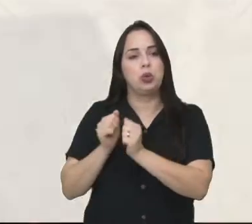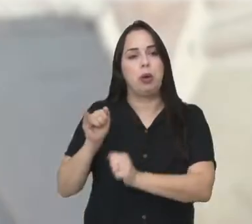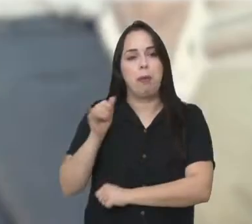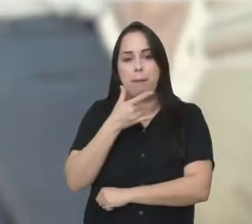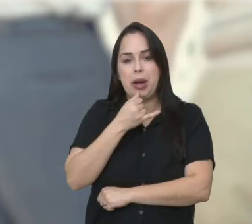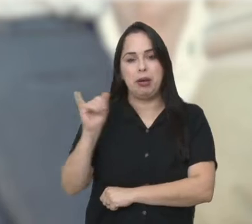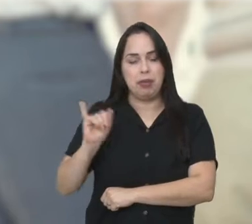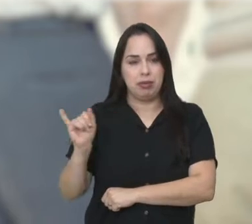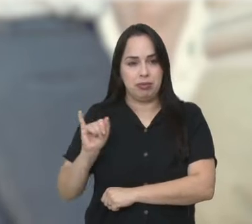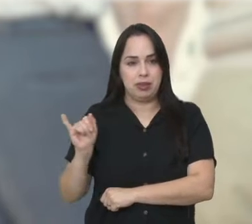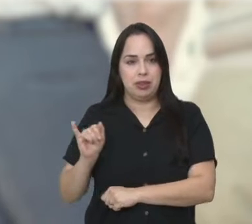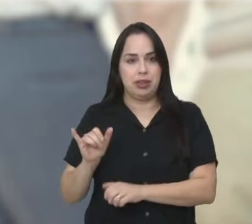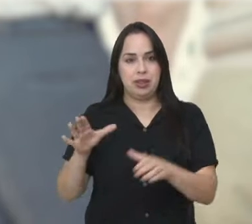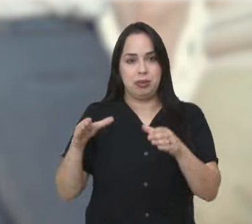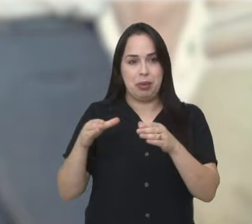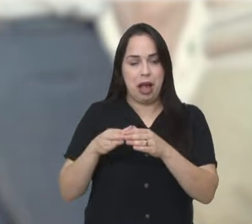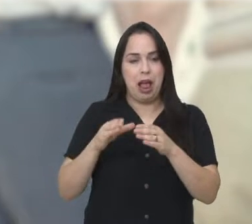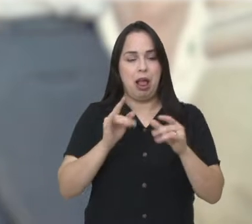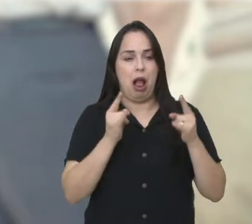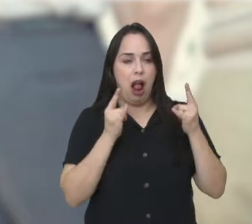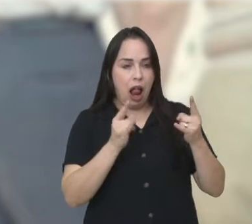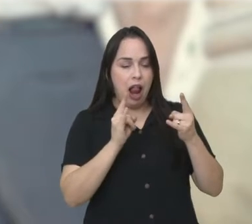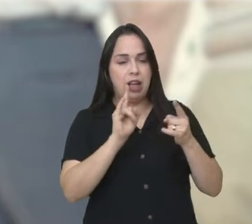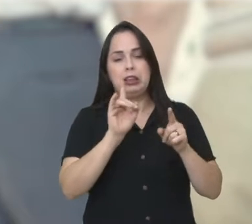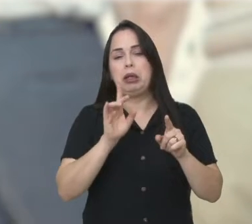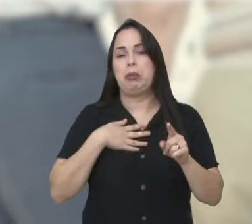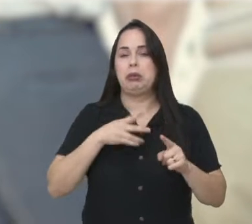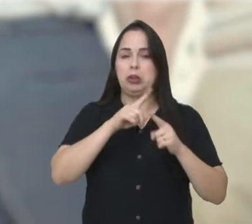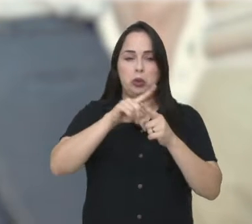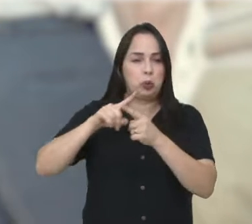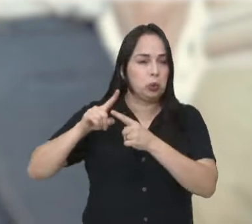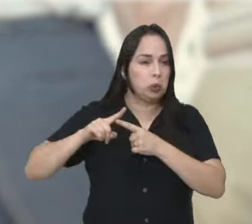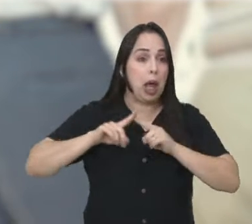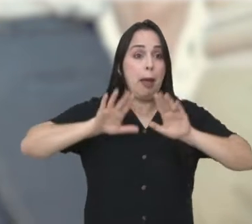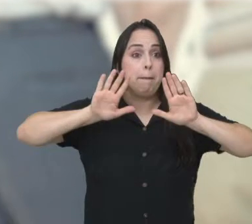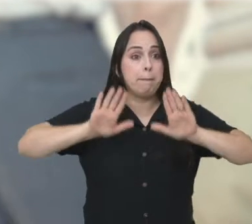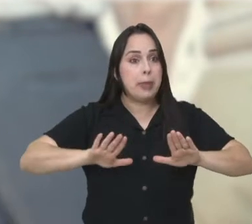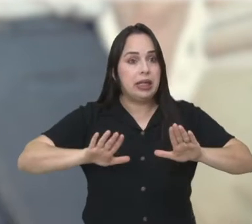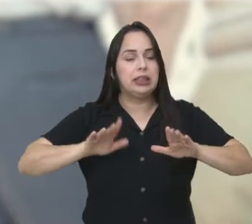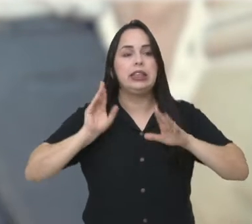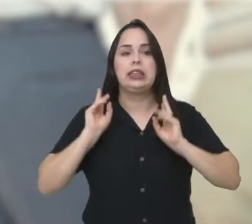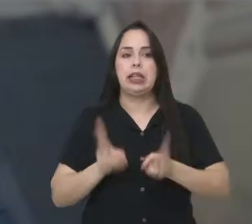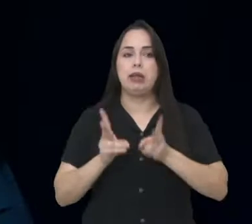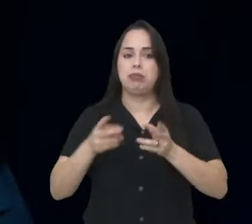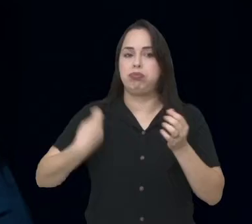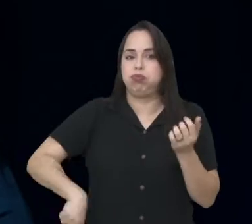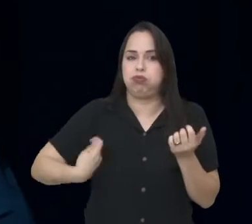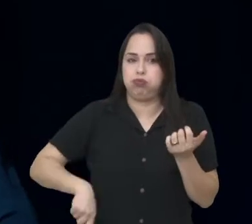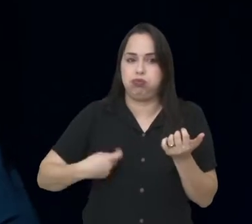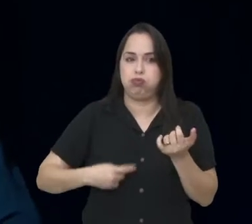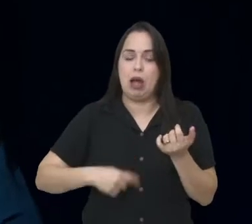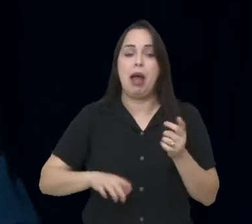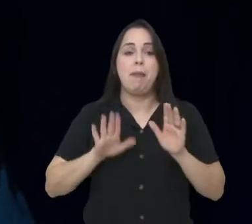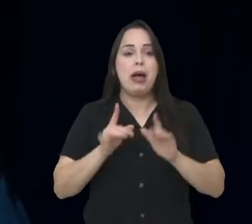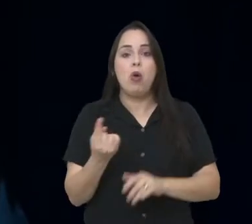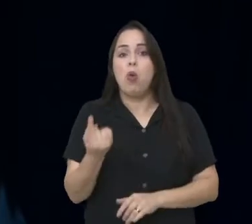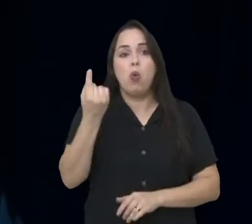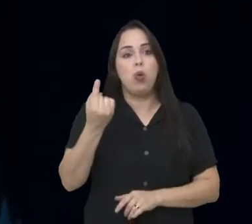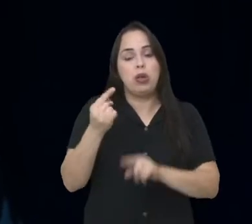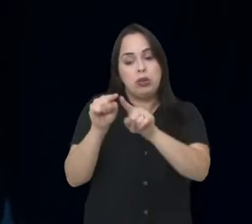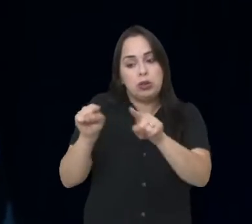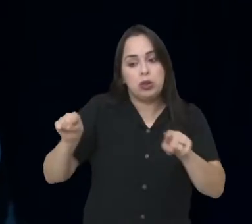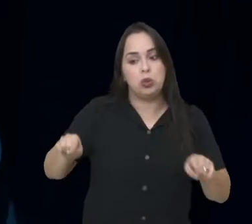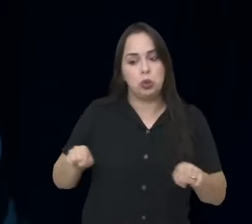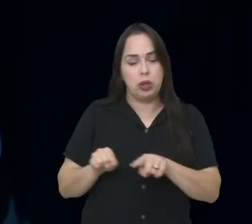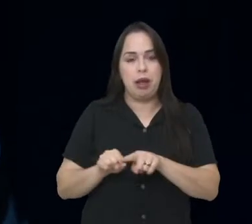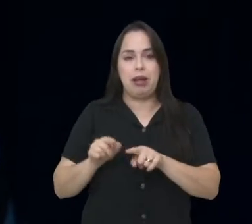chamada Plebiscito, que era de punk, depois Days Down, depois Vermelho 40, mas assim, a gente sempre tocando. E só tinha um estúdio que gravava